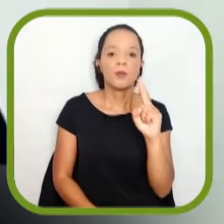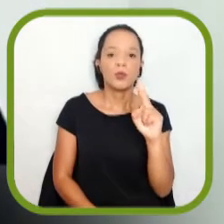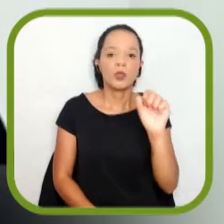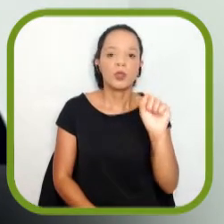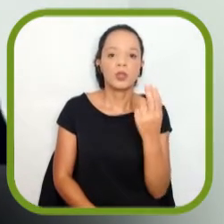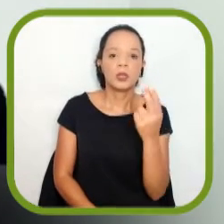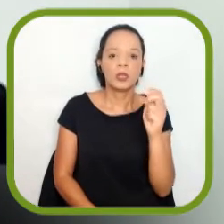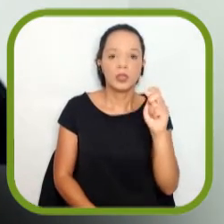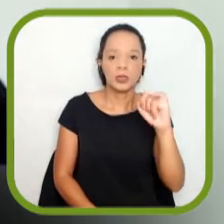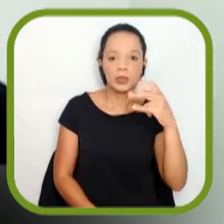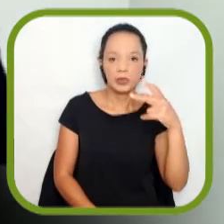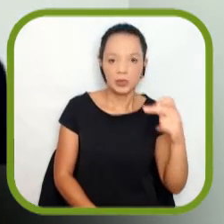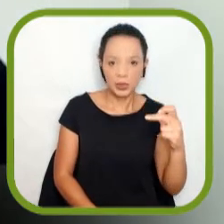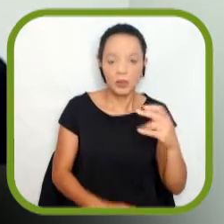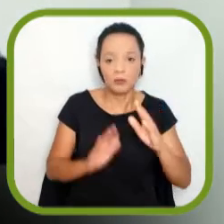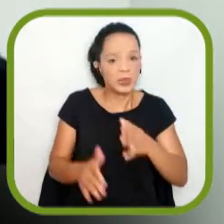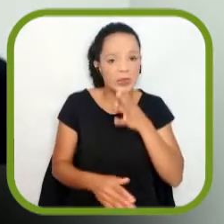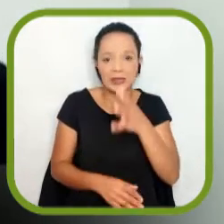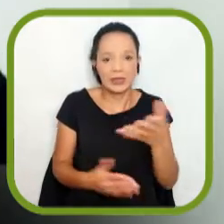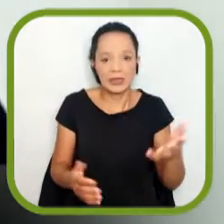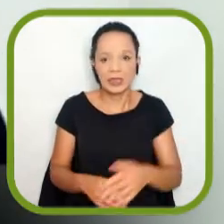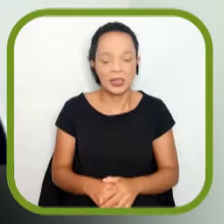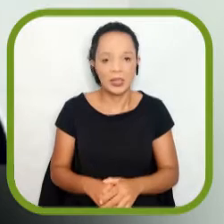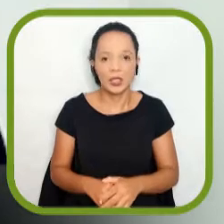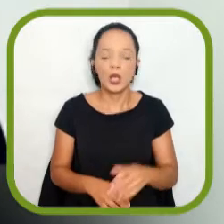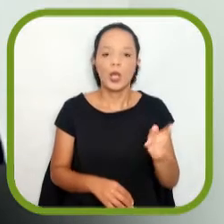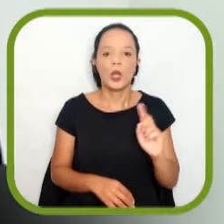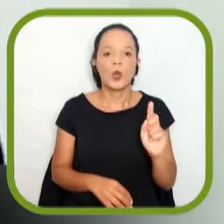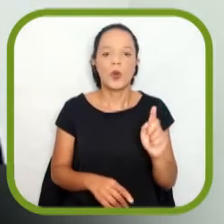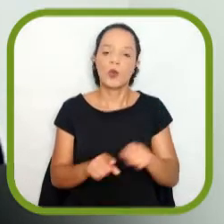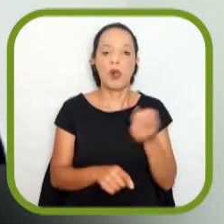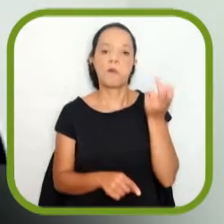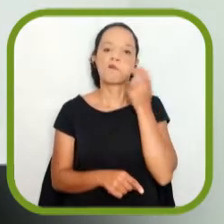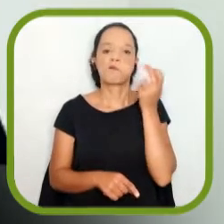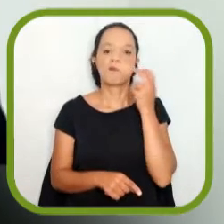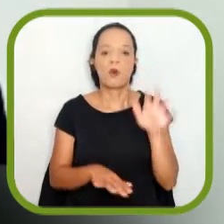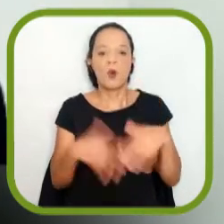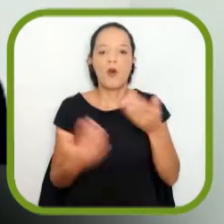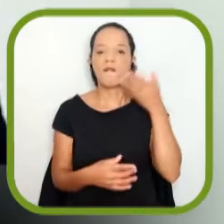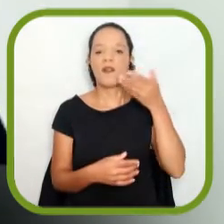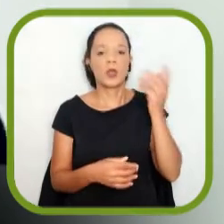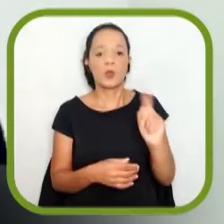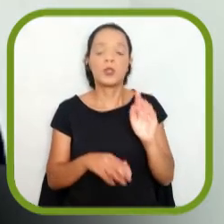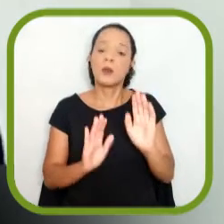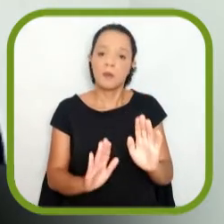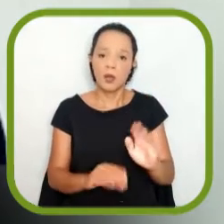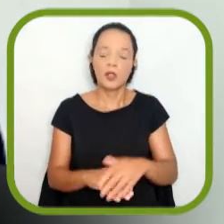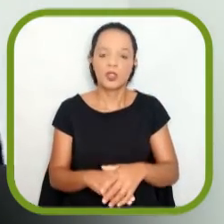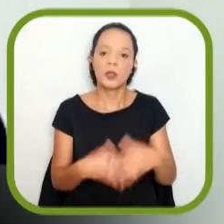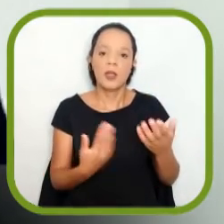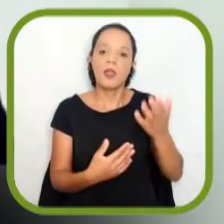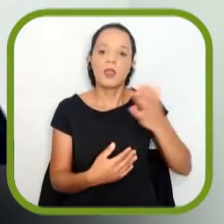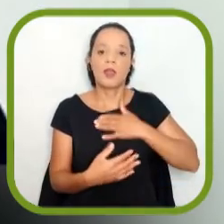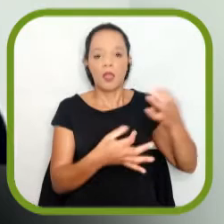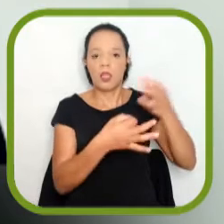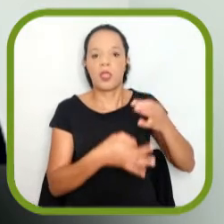burguesia e é preciso, eu tenho que dizer isso, não para ser arrogante nem para ser vaidoso, mas havia